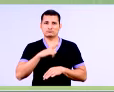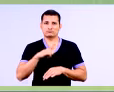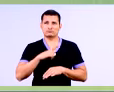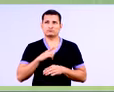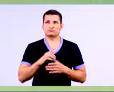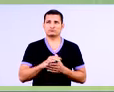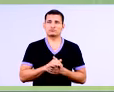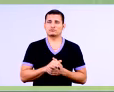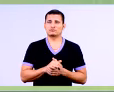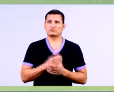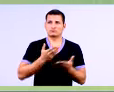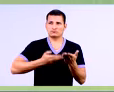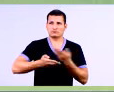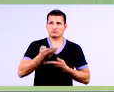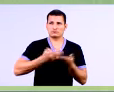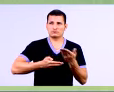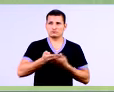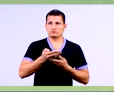interação.